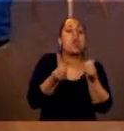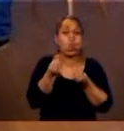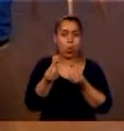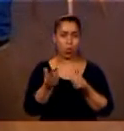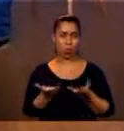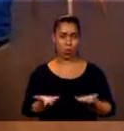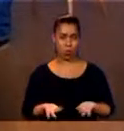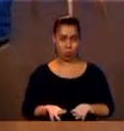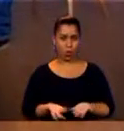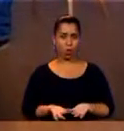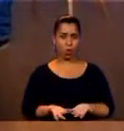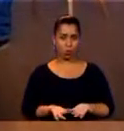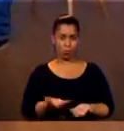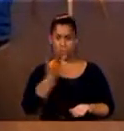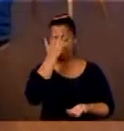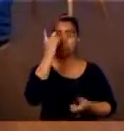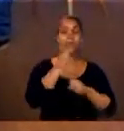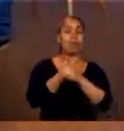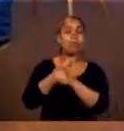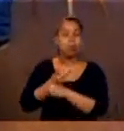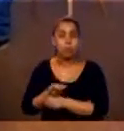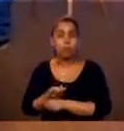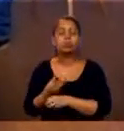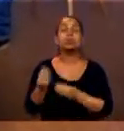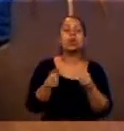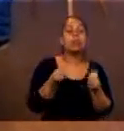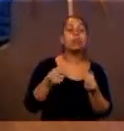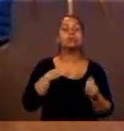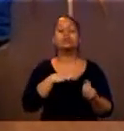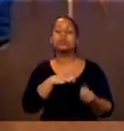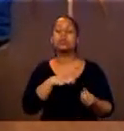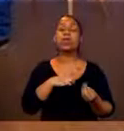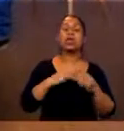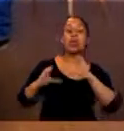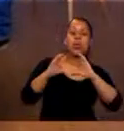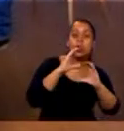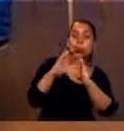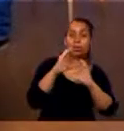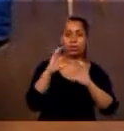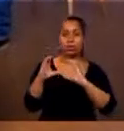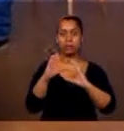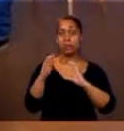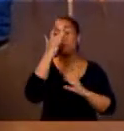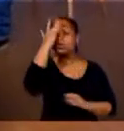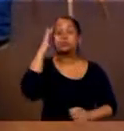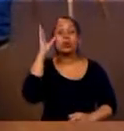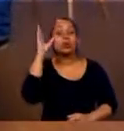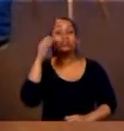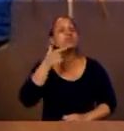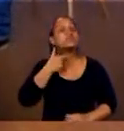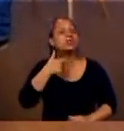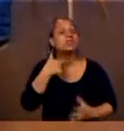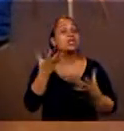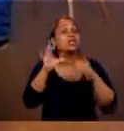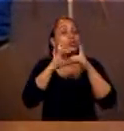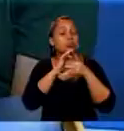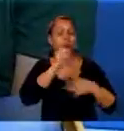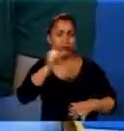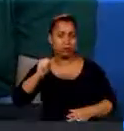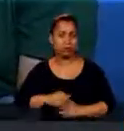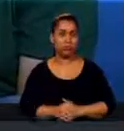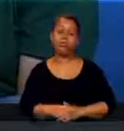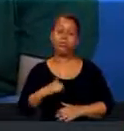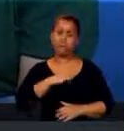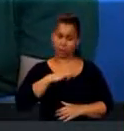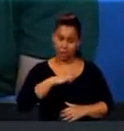pode procurar, quem busca, quais são os canais que vocês têm aí para se comunicar com quem se interessa em participar dessa associação?